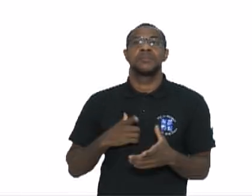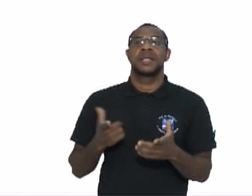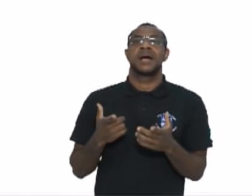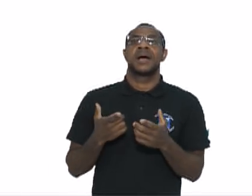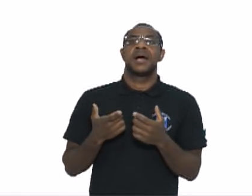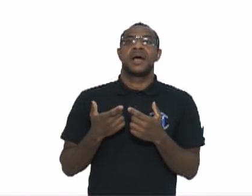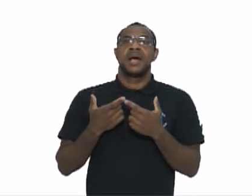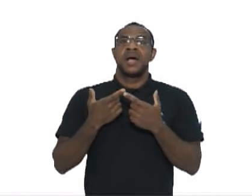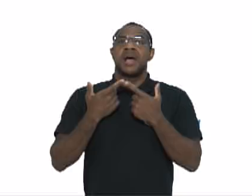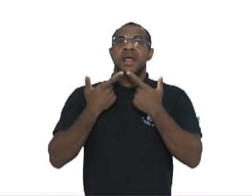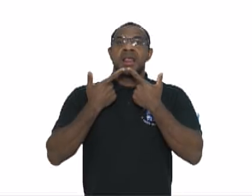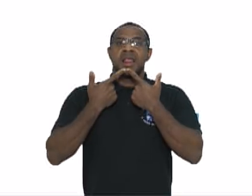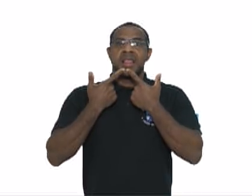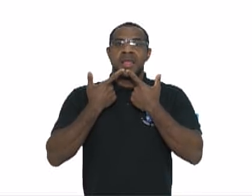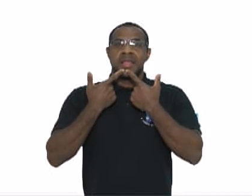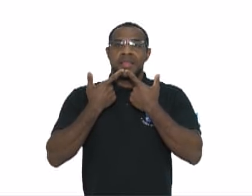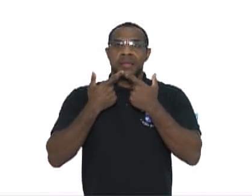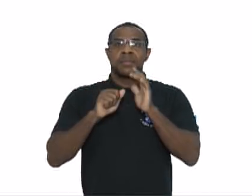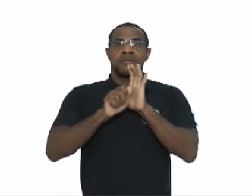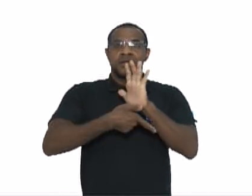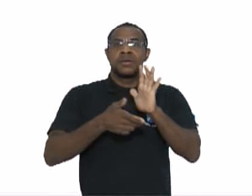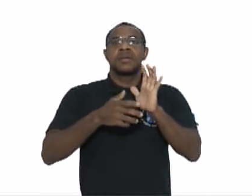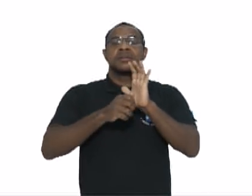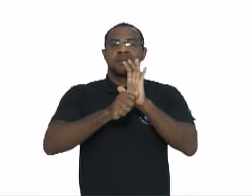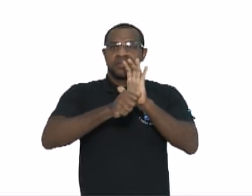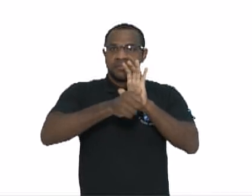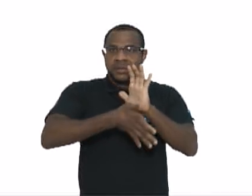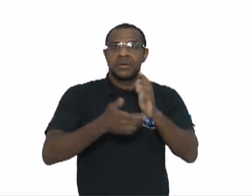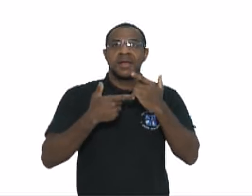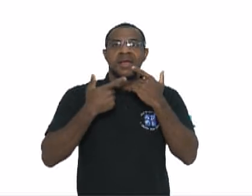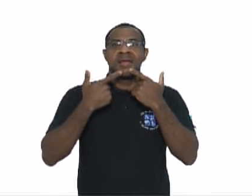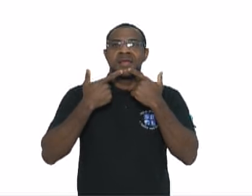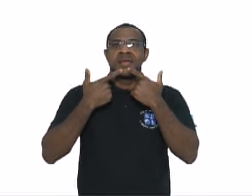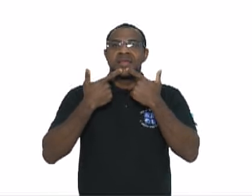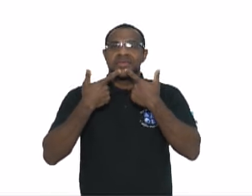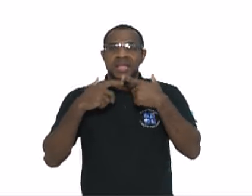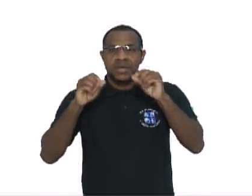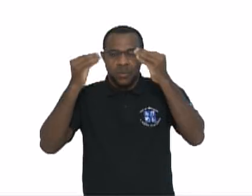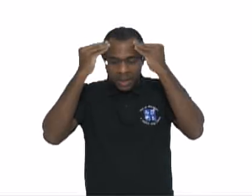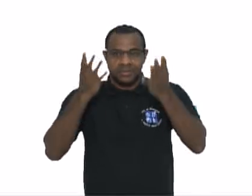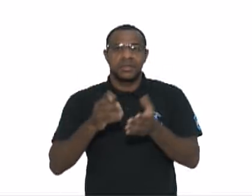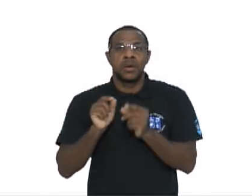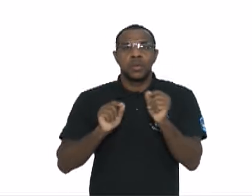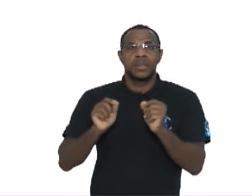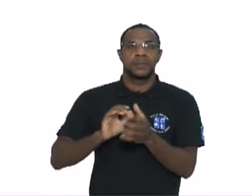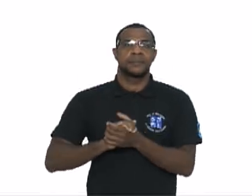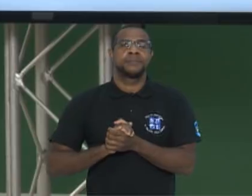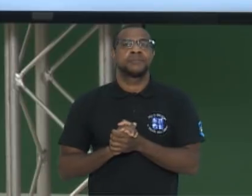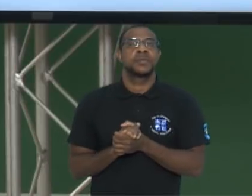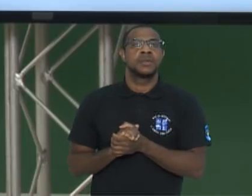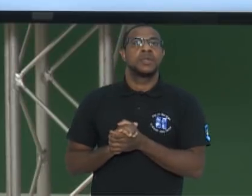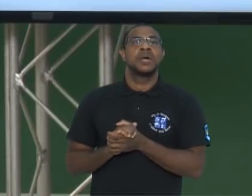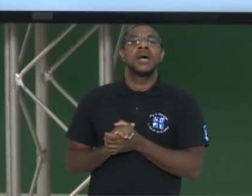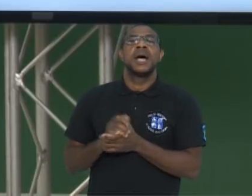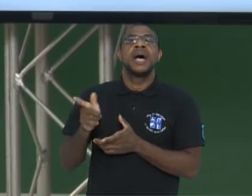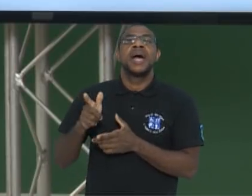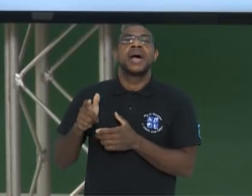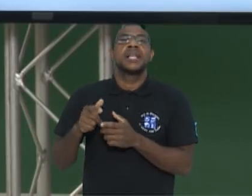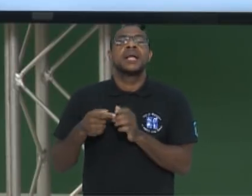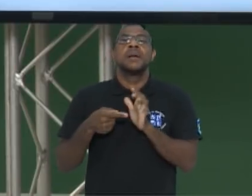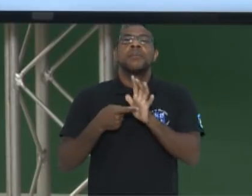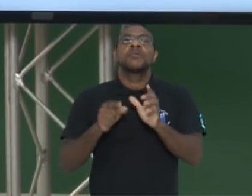linguagem, como na maioria dos contos, né? E visa atingir valores essenciais humanos, né? Ela trabalha muito na linha